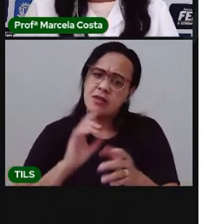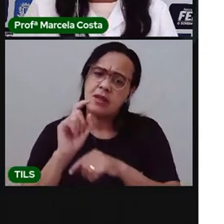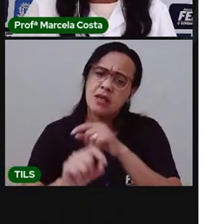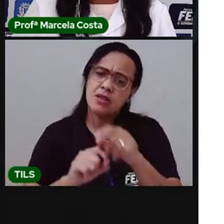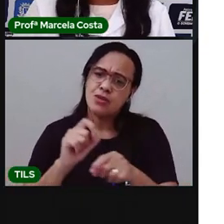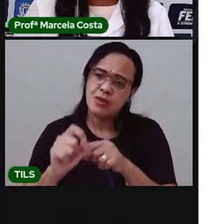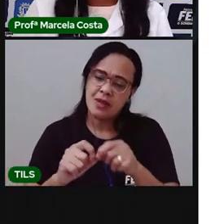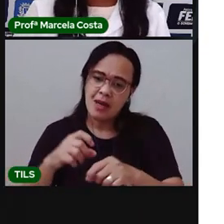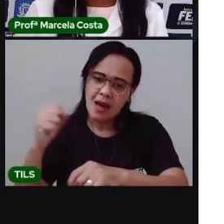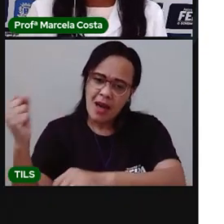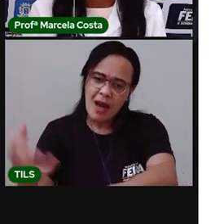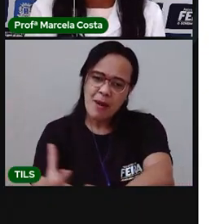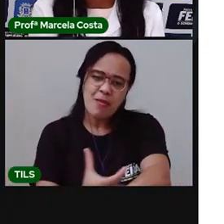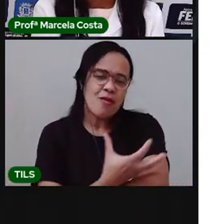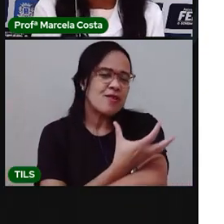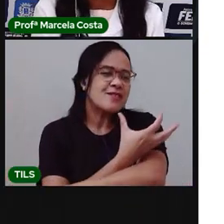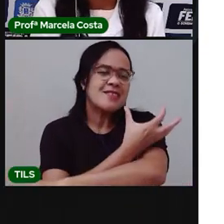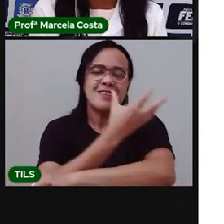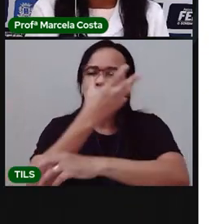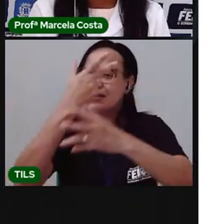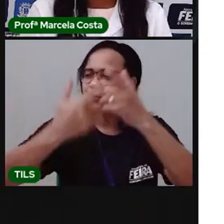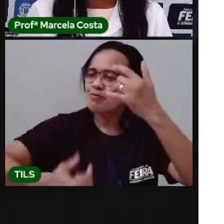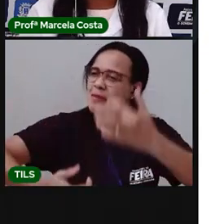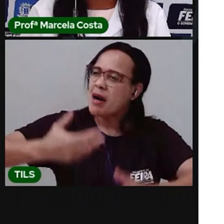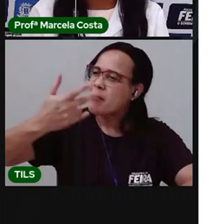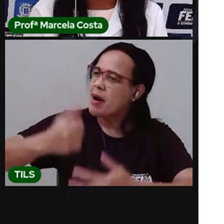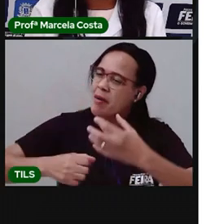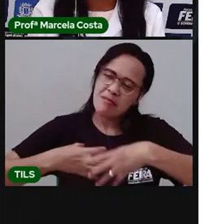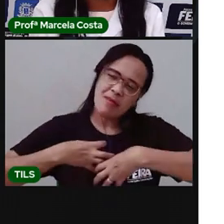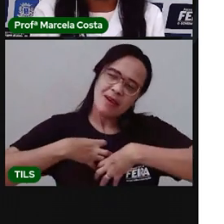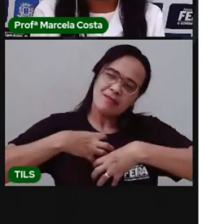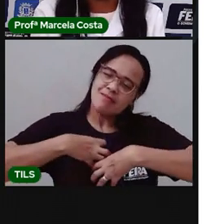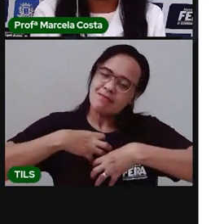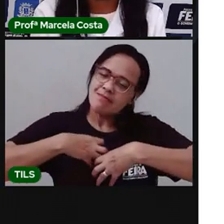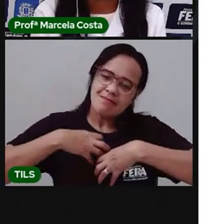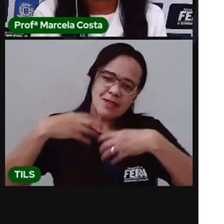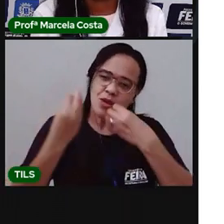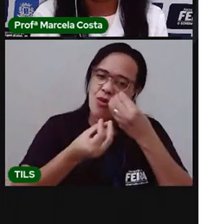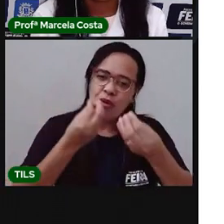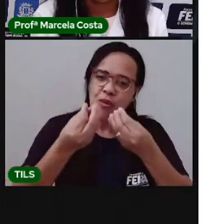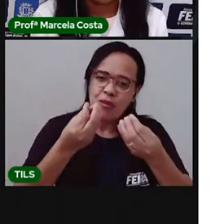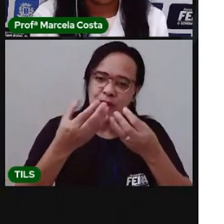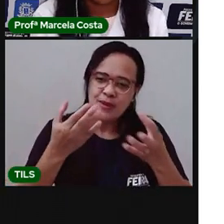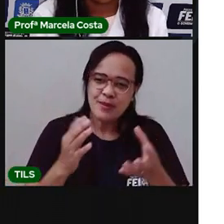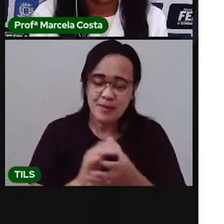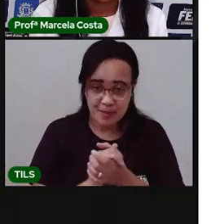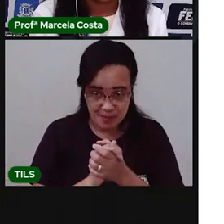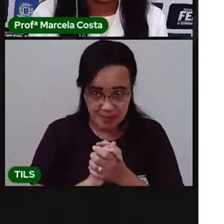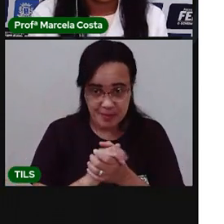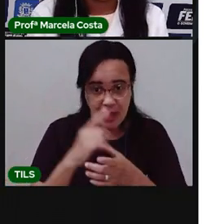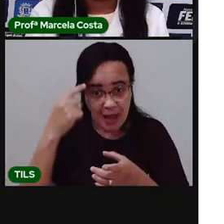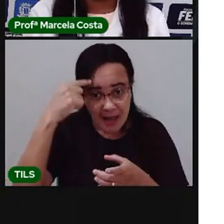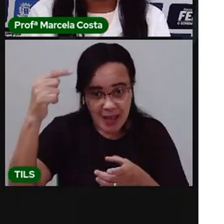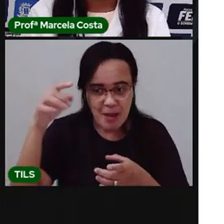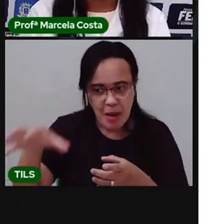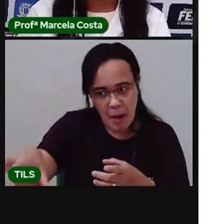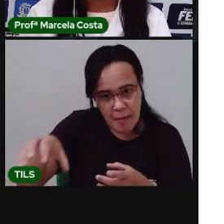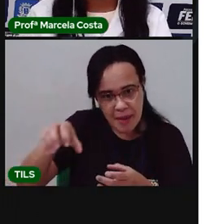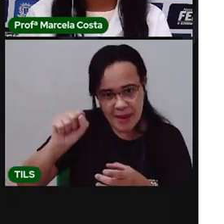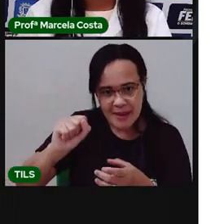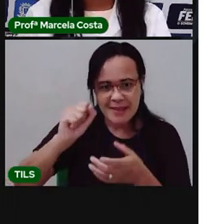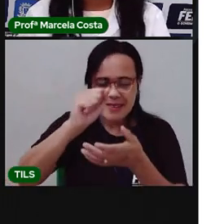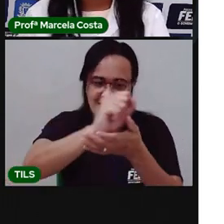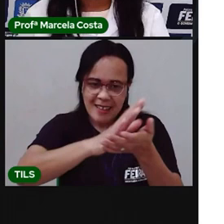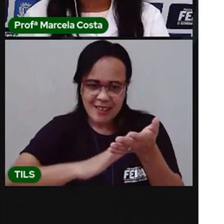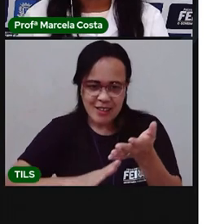as emoções que falam, né? Que eu já pedi para você separar aí. Vou pedir para você pegar